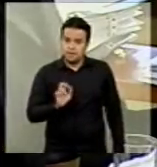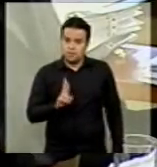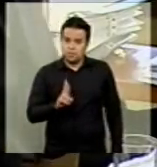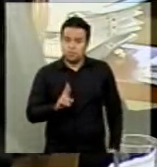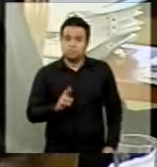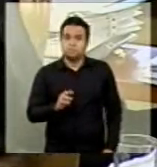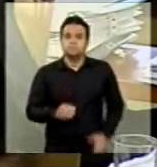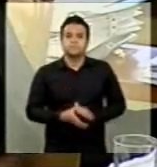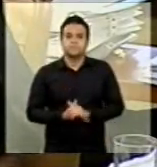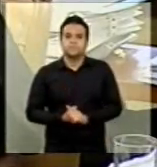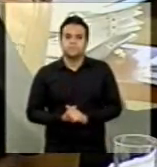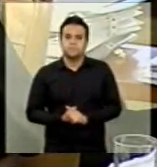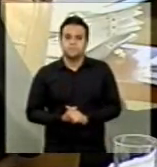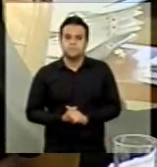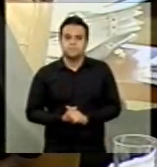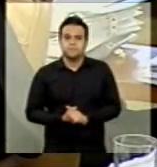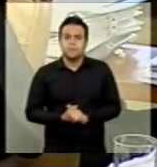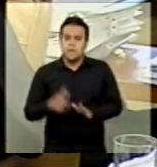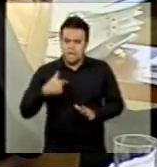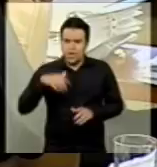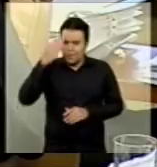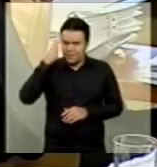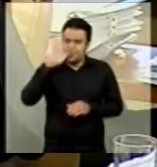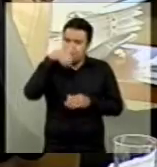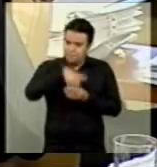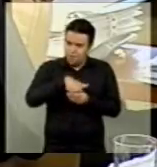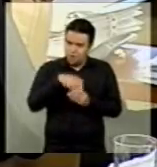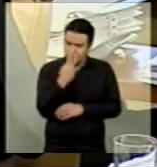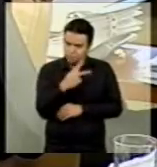Eminente relator, pelo que eu entendi do voto de Vossa Excelência,